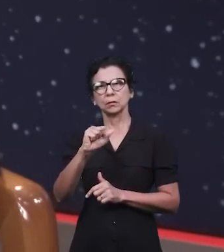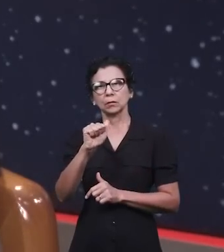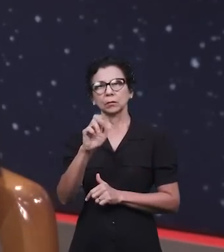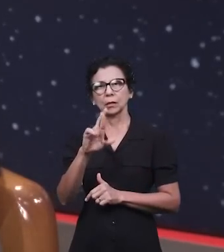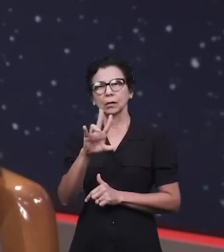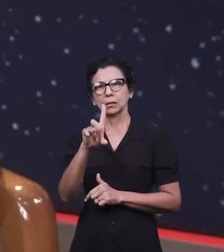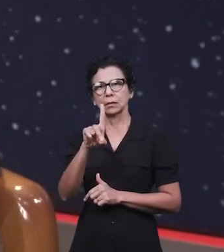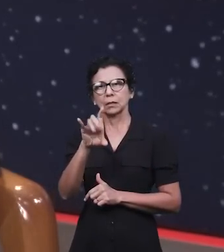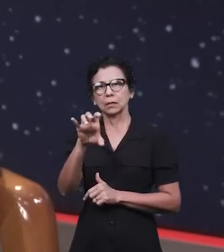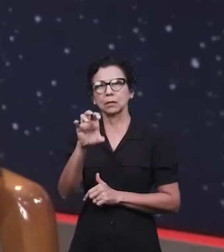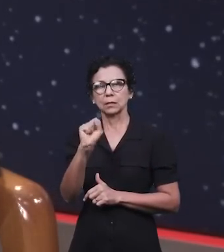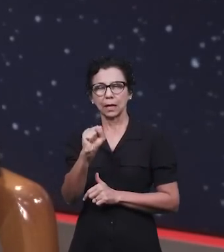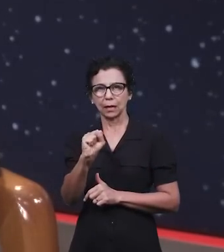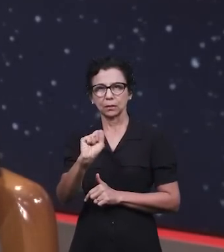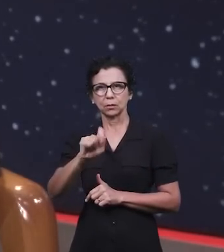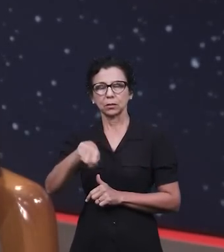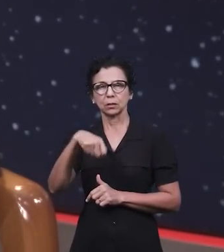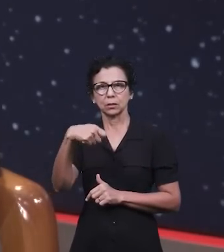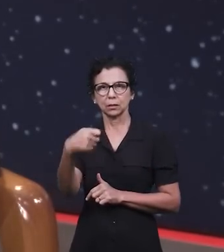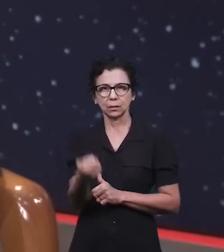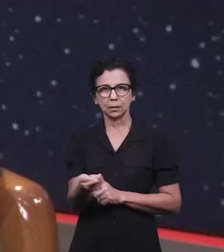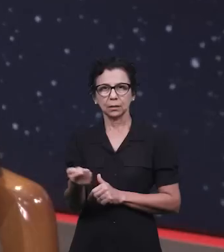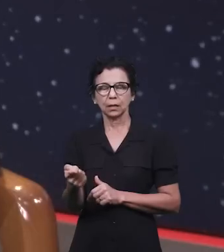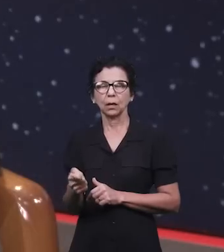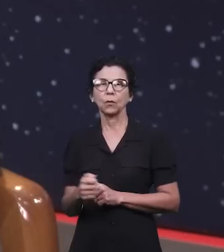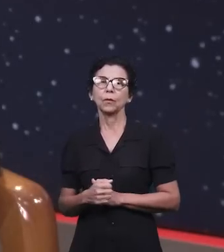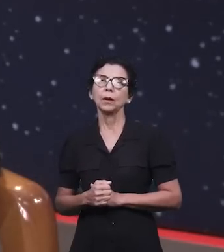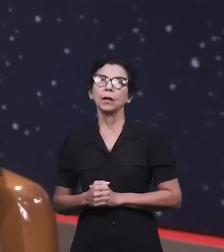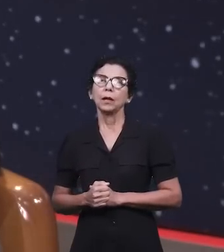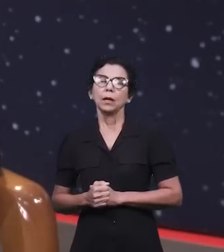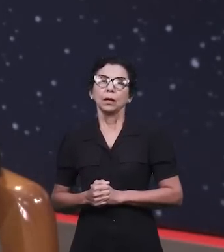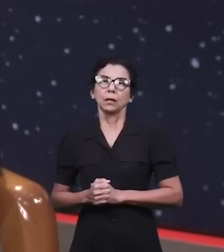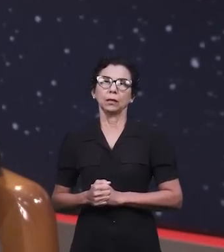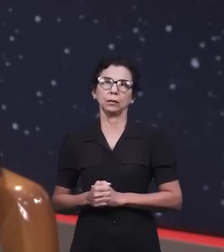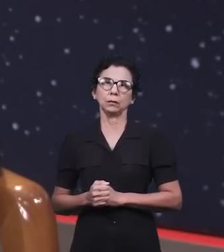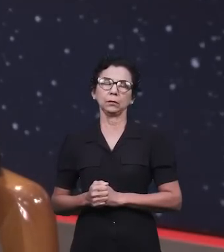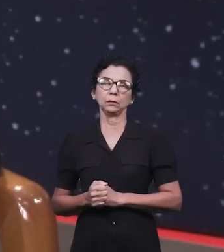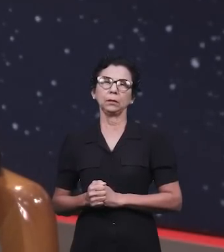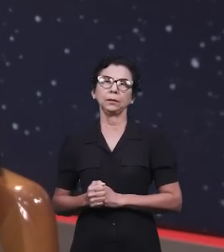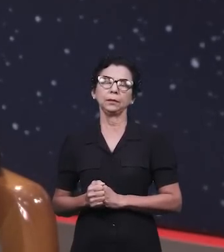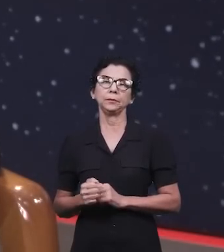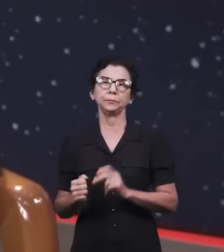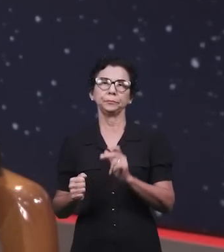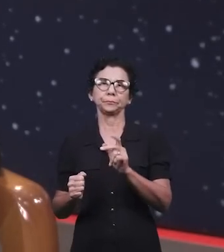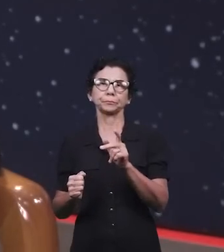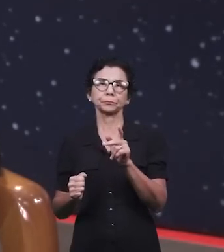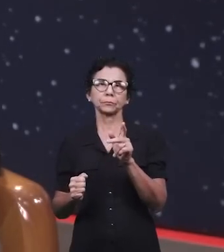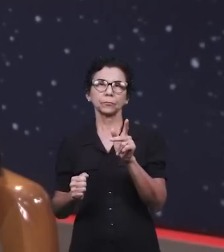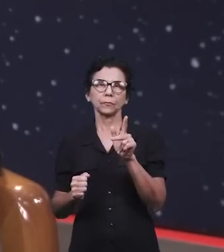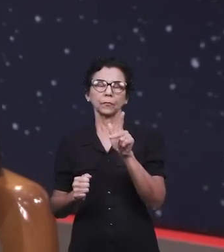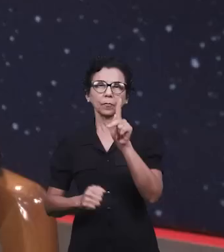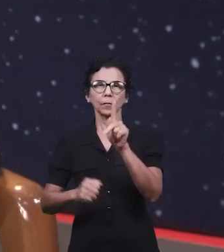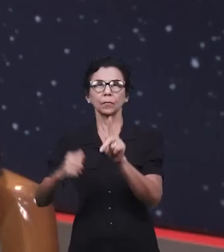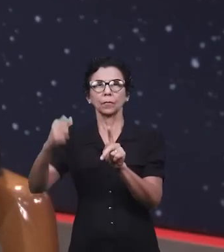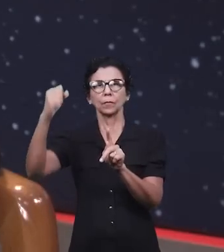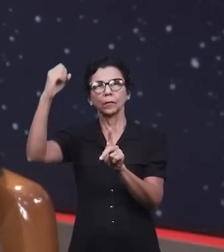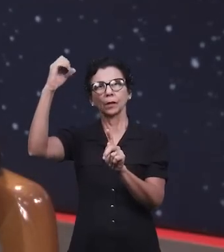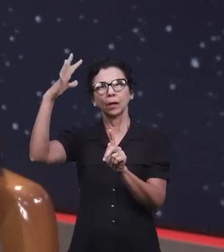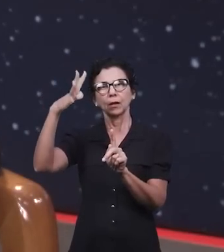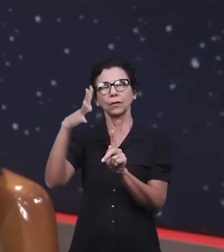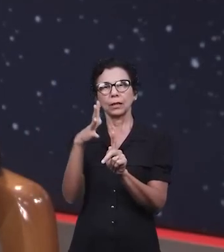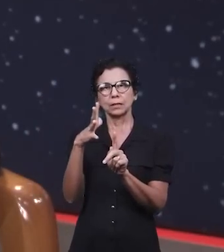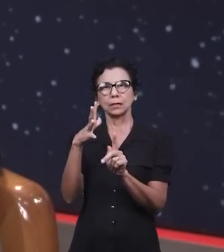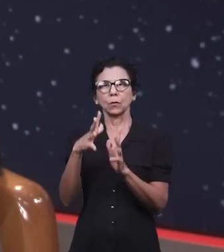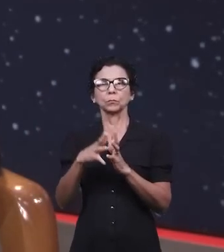7 espíritos e as 7 estrelas. Aqueles 7 espíritos lá de Isaías, capítulo 11, versículo